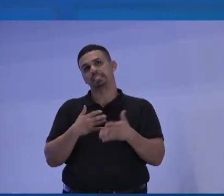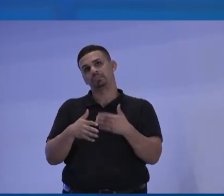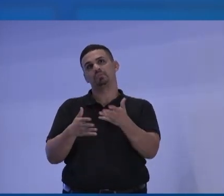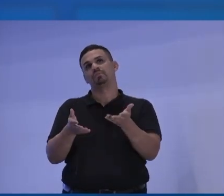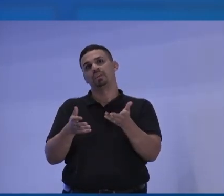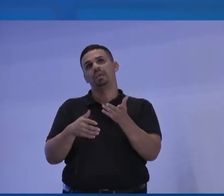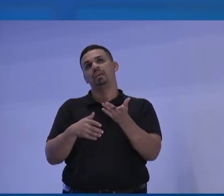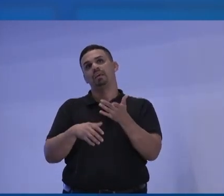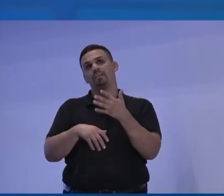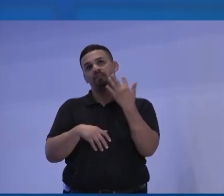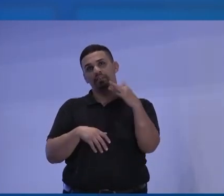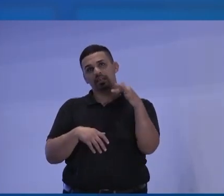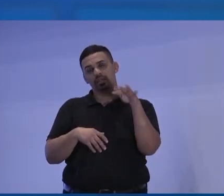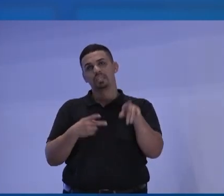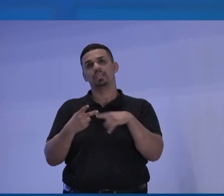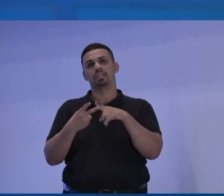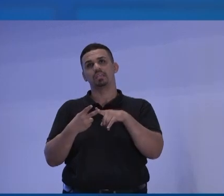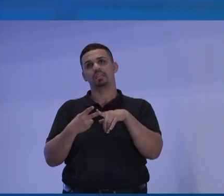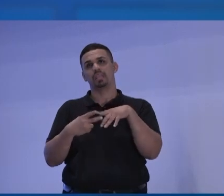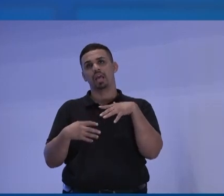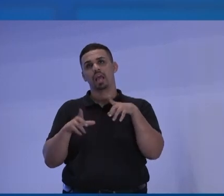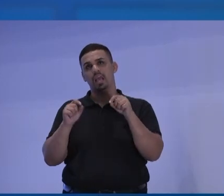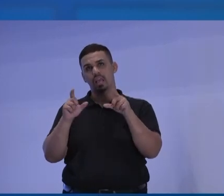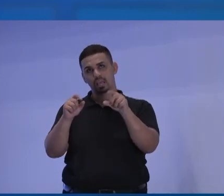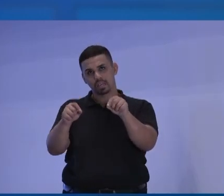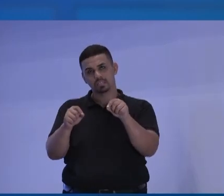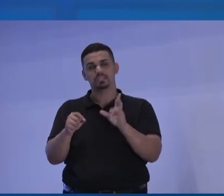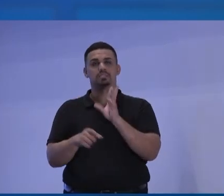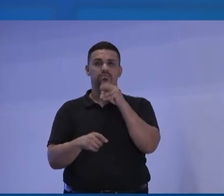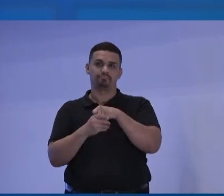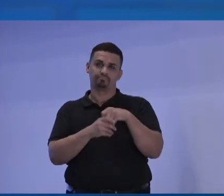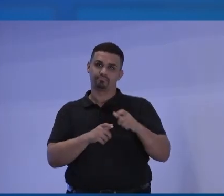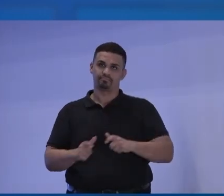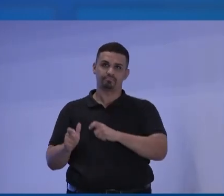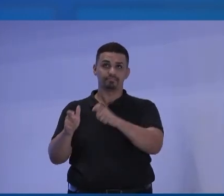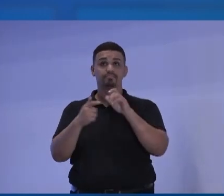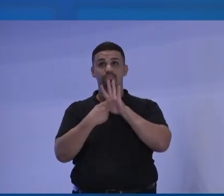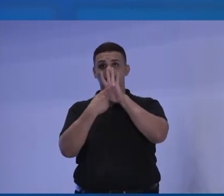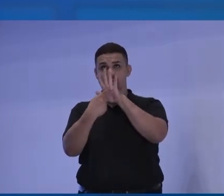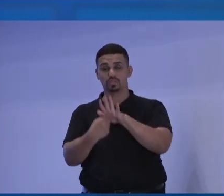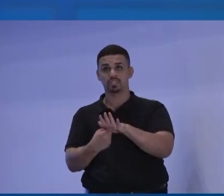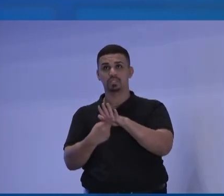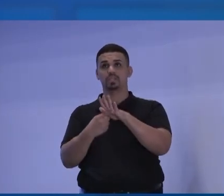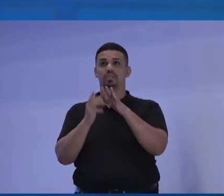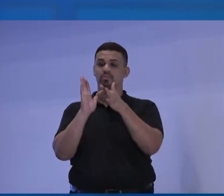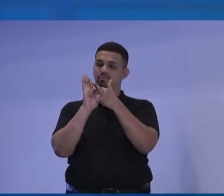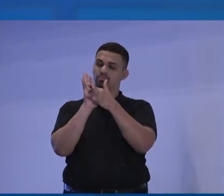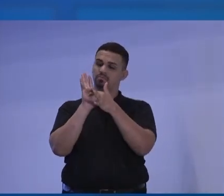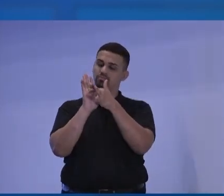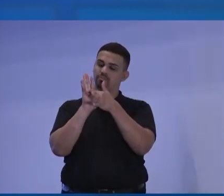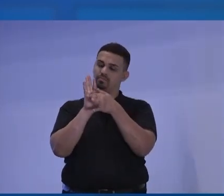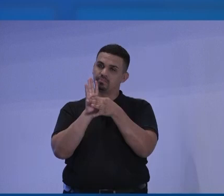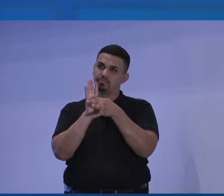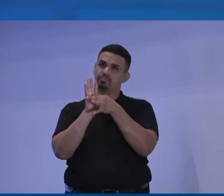feridas, úlceras nas regiões plantares, simulando um mal perfurante plantar.